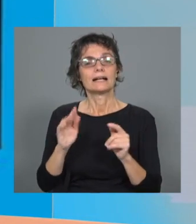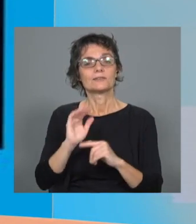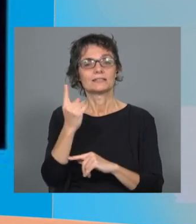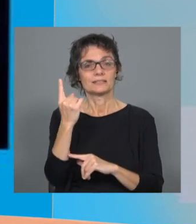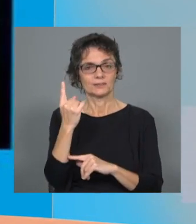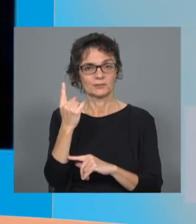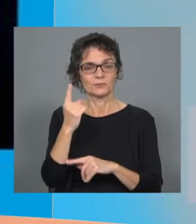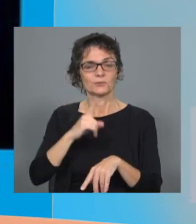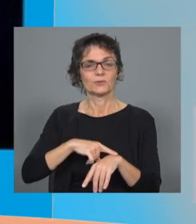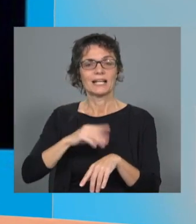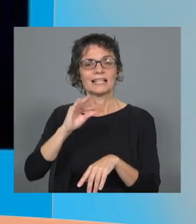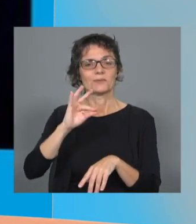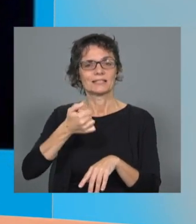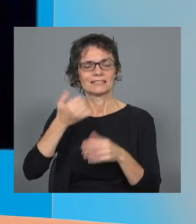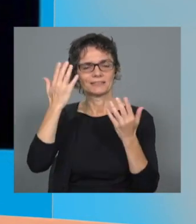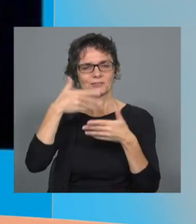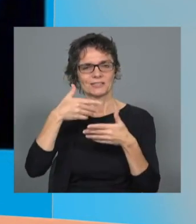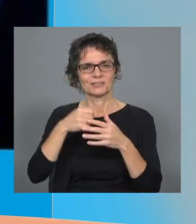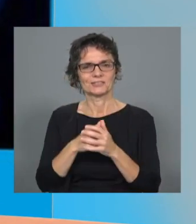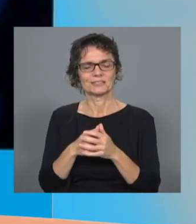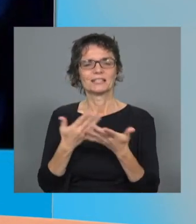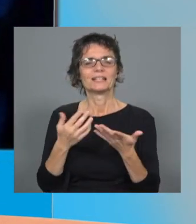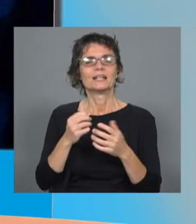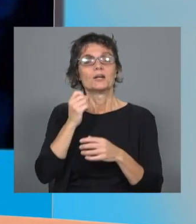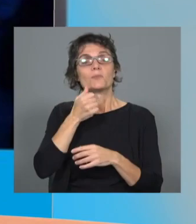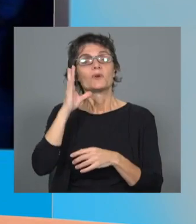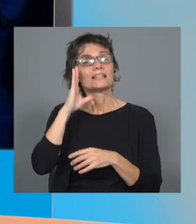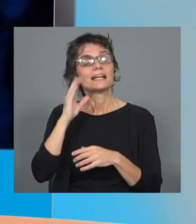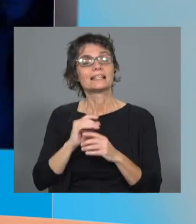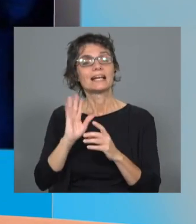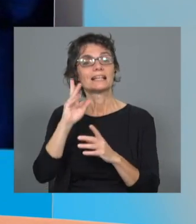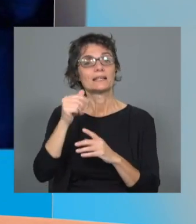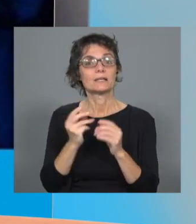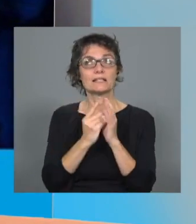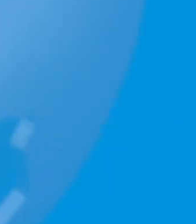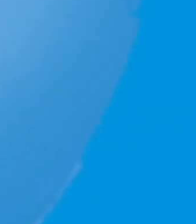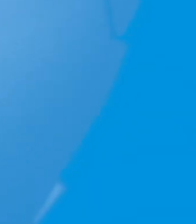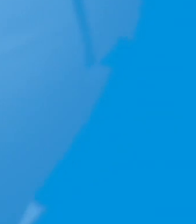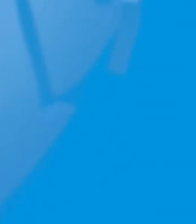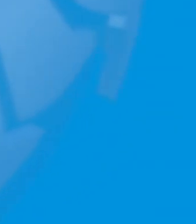1, quando forem 22h45. Votos de uma ótima tarde e até amanhã, se Deus quiser.